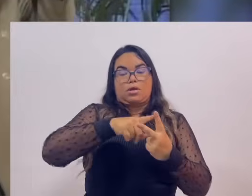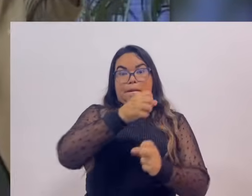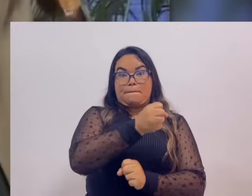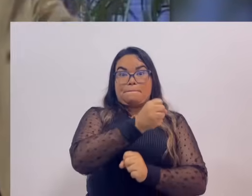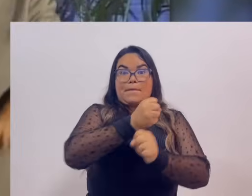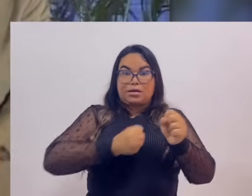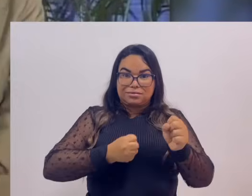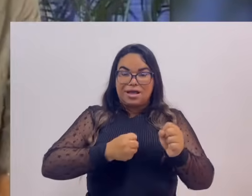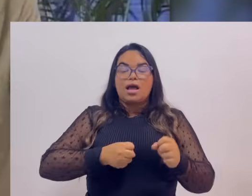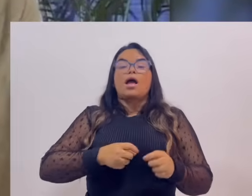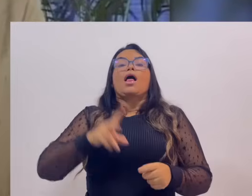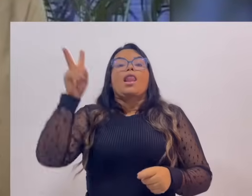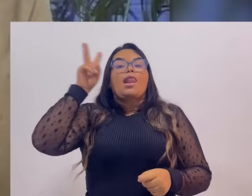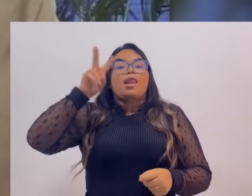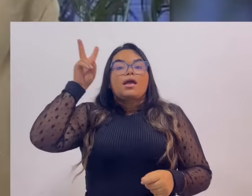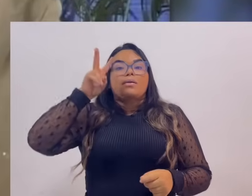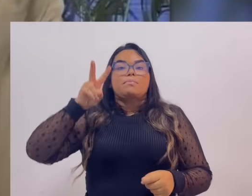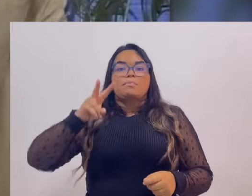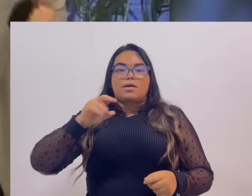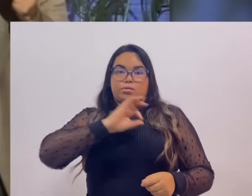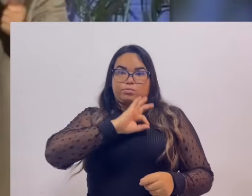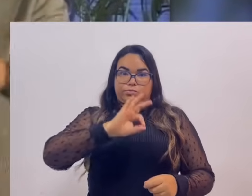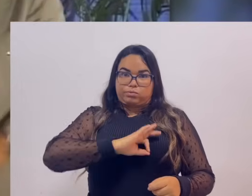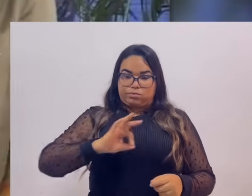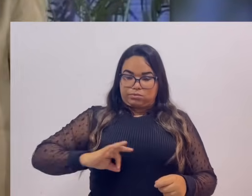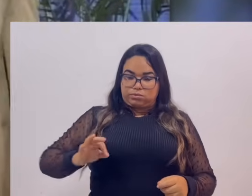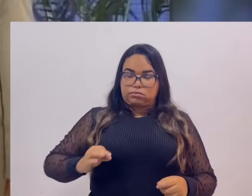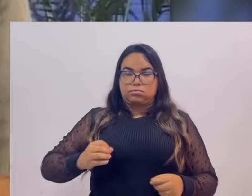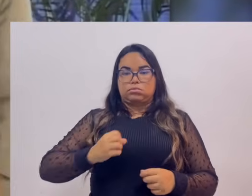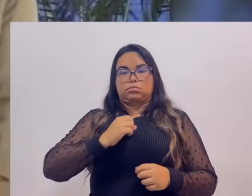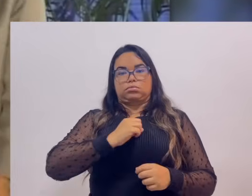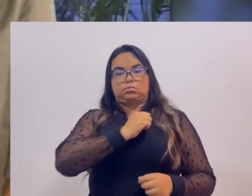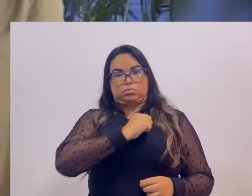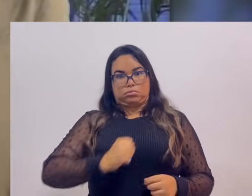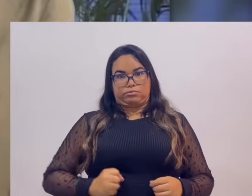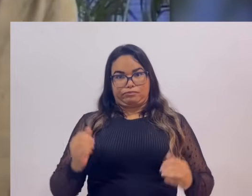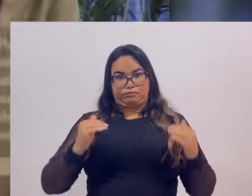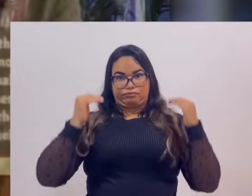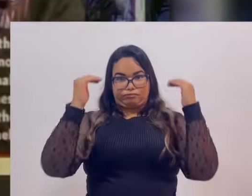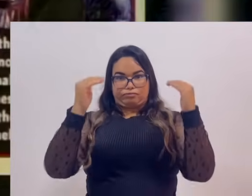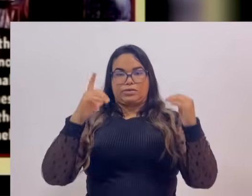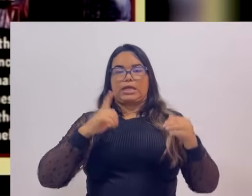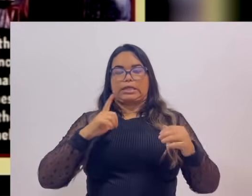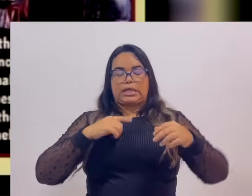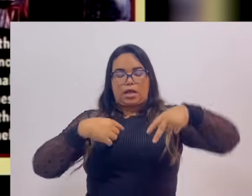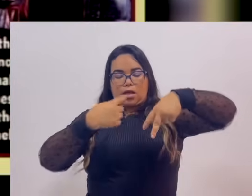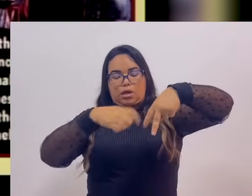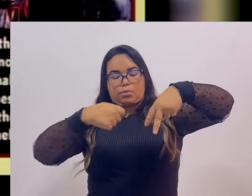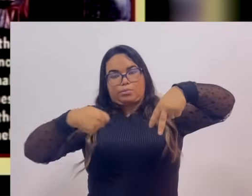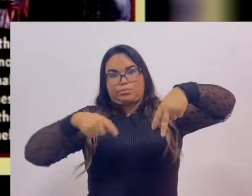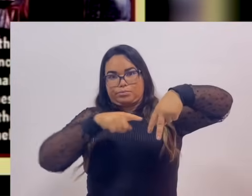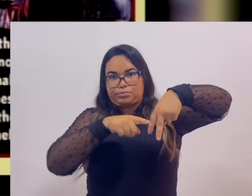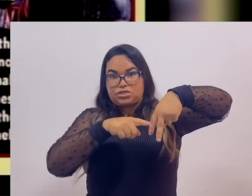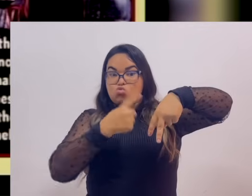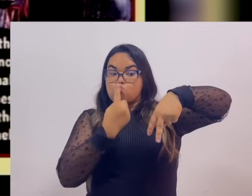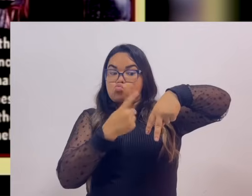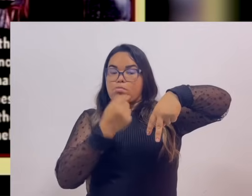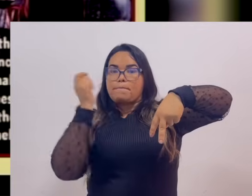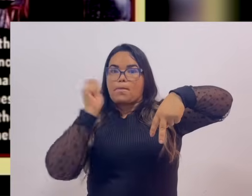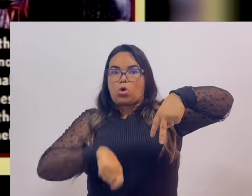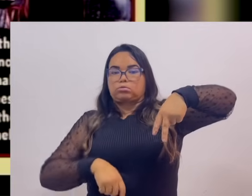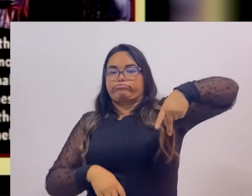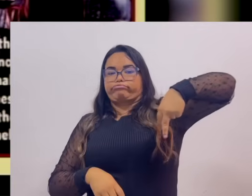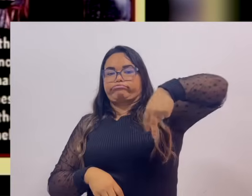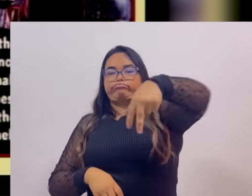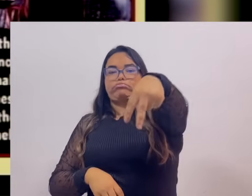para o lugar santíssimo lembram-se dos sinos e das cordas amarradas aos seus pés Hebreus diz mas no